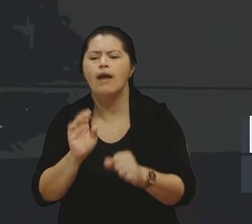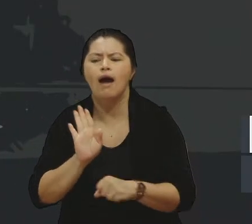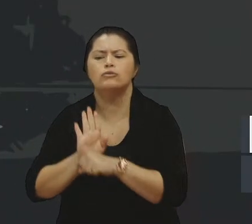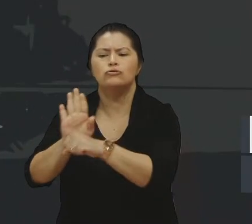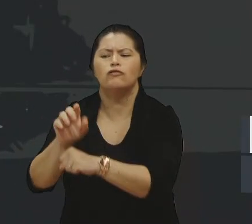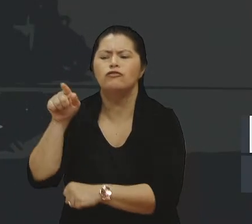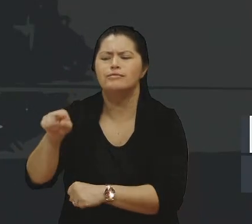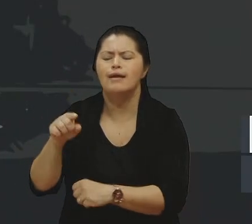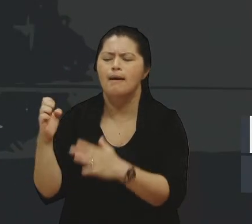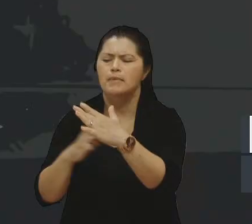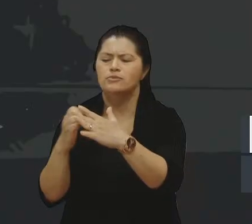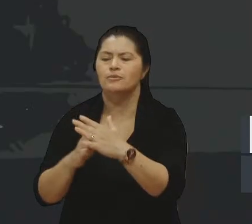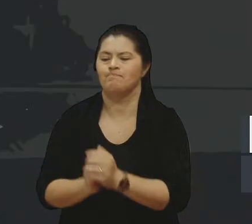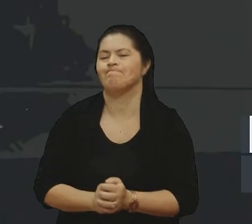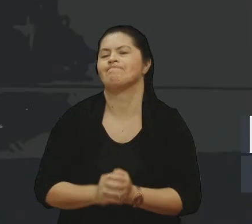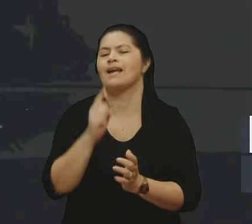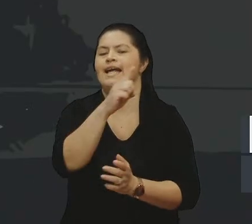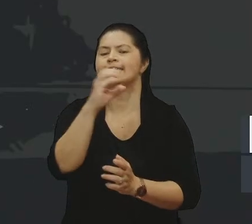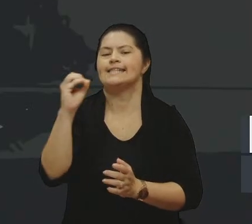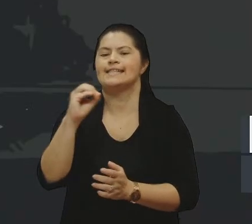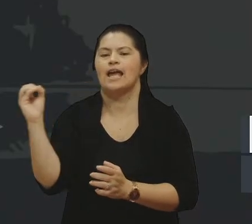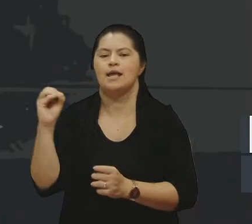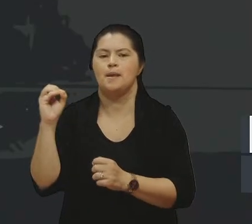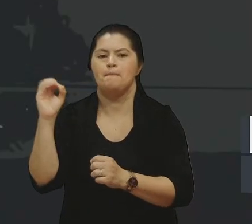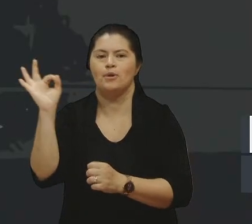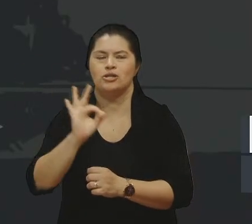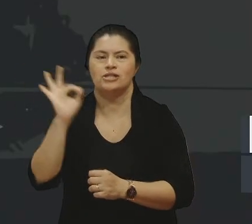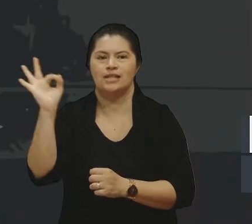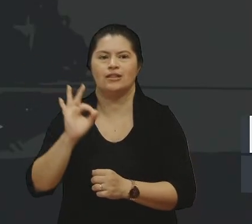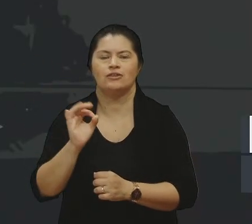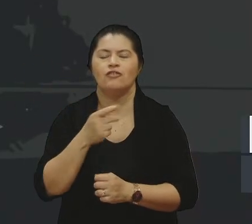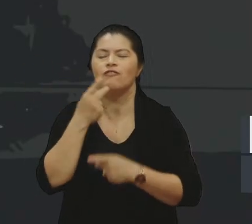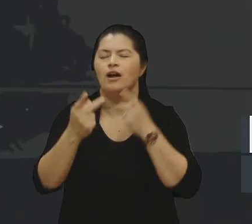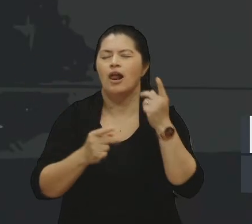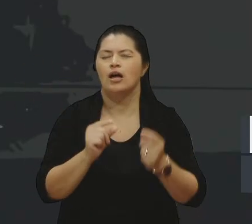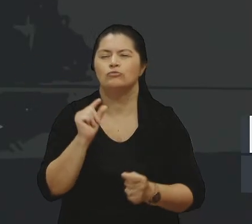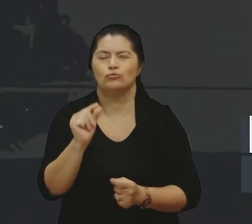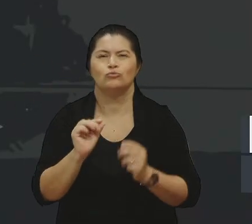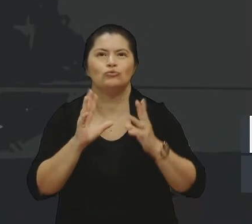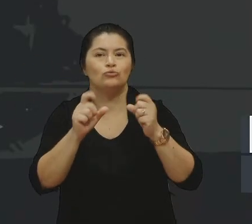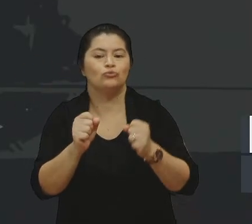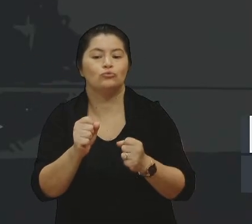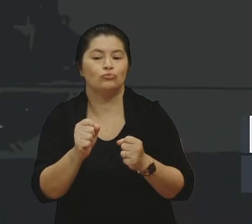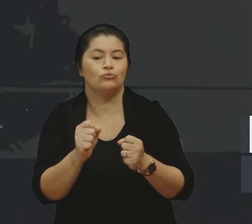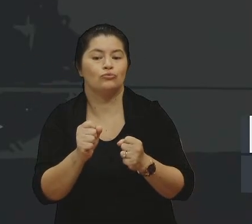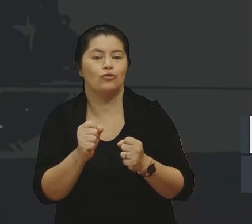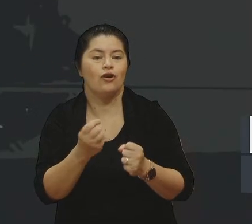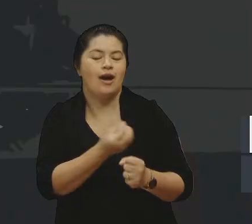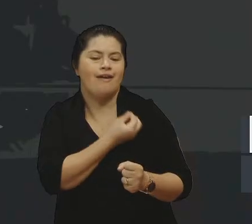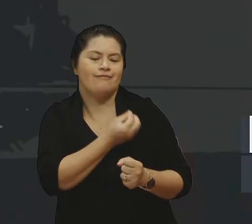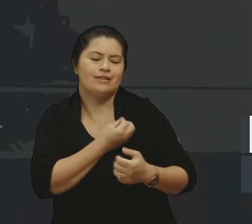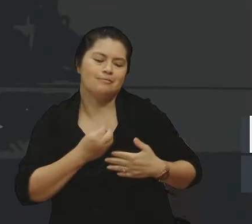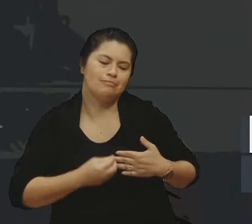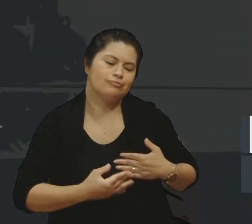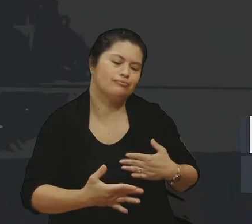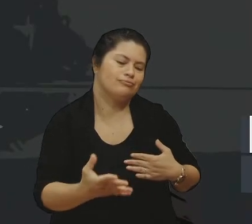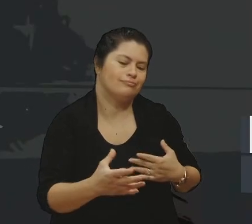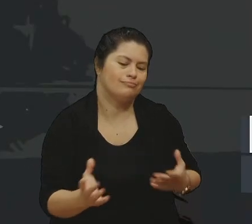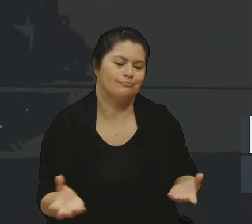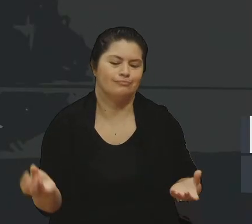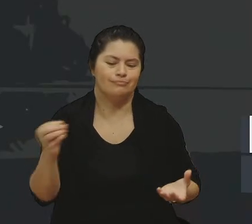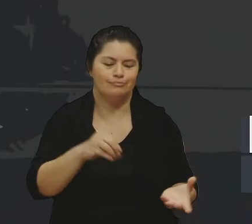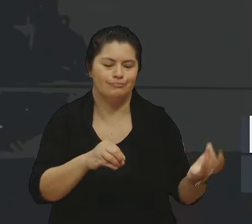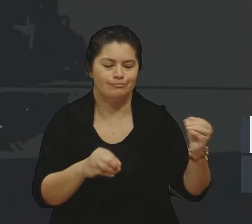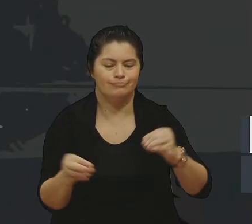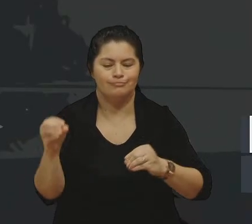empreendedorismo? 100%. E eu vou falar disso para vocês hoje. De como tudo isso aqui fez parte de uma caixinha de ferramentas que na